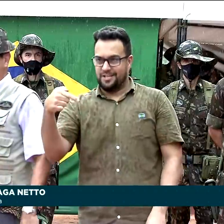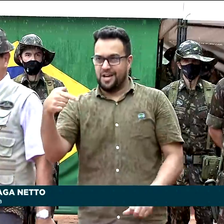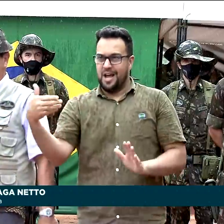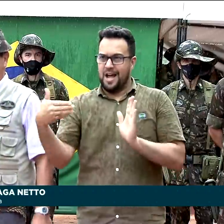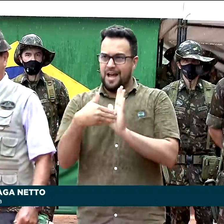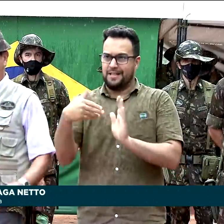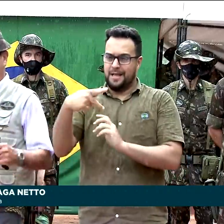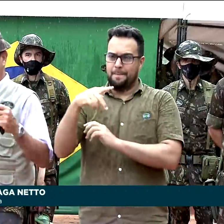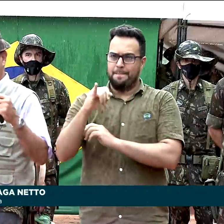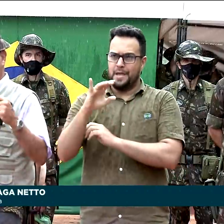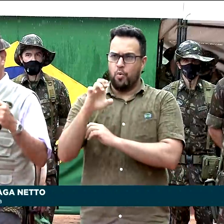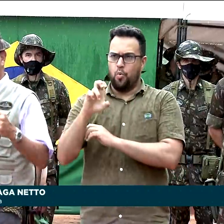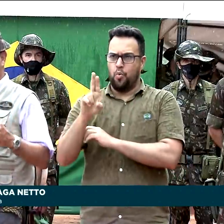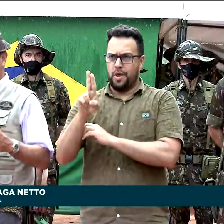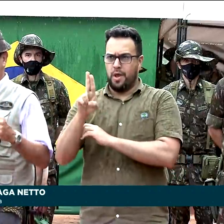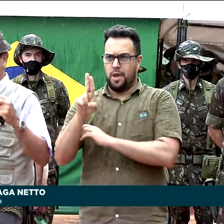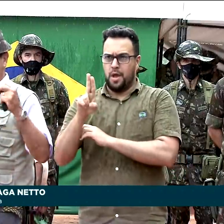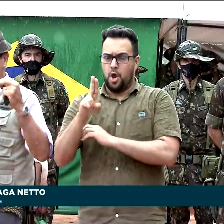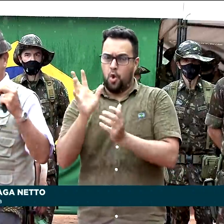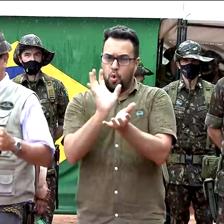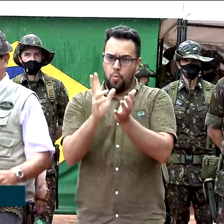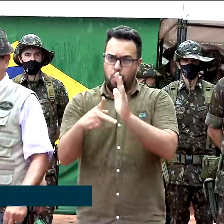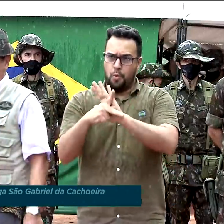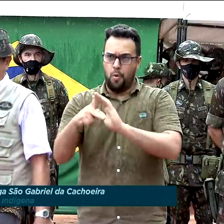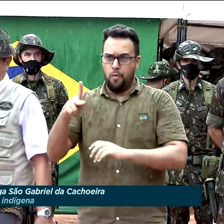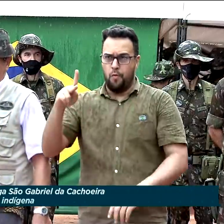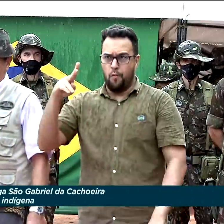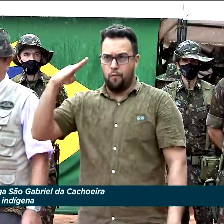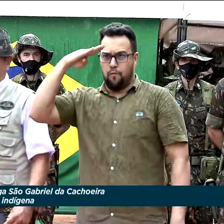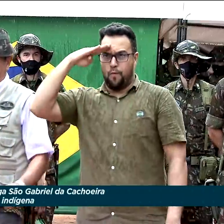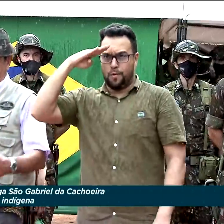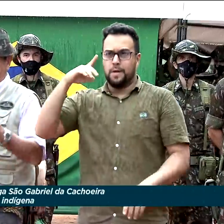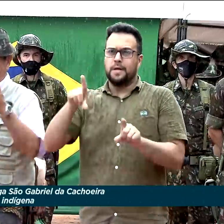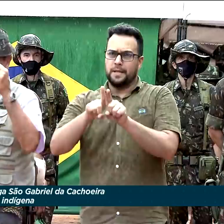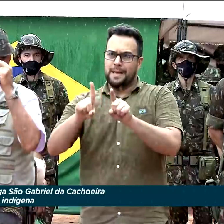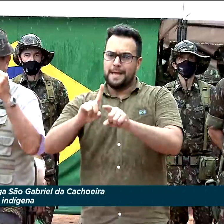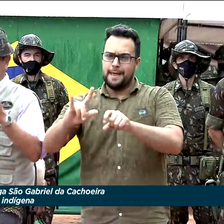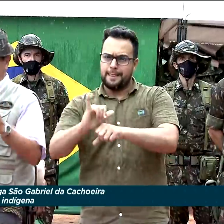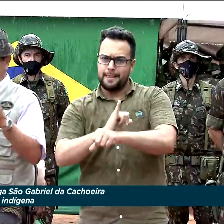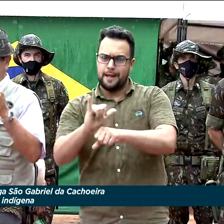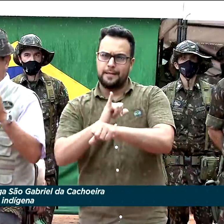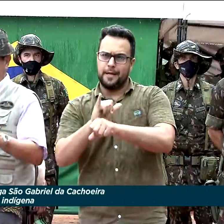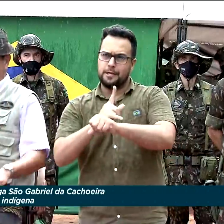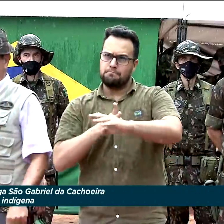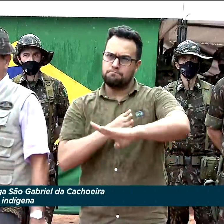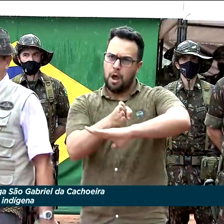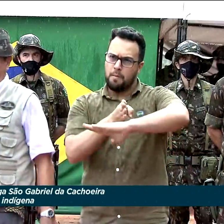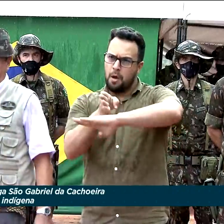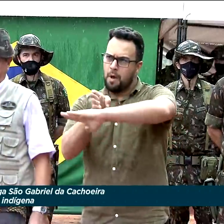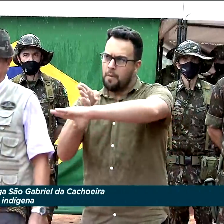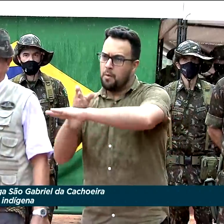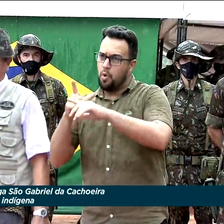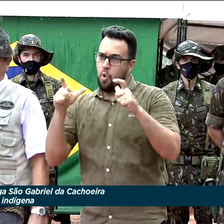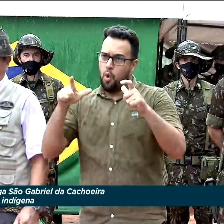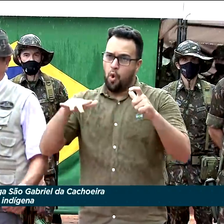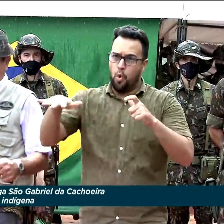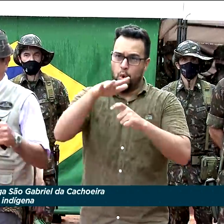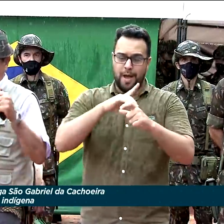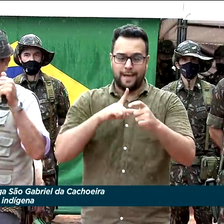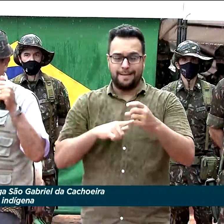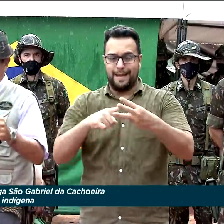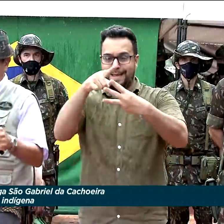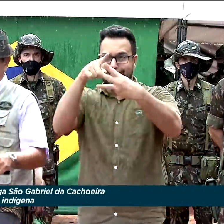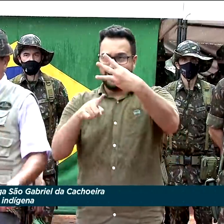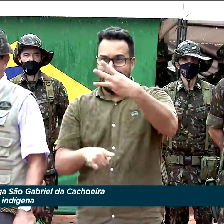concluir para as Forças Armadas e Estratégica, para uma região de tríplice fronteira, com